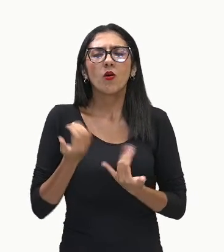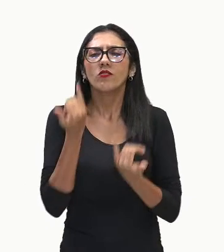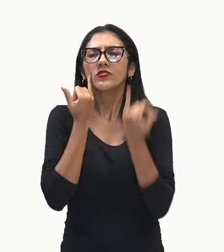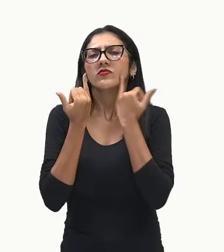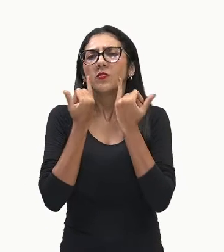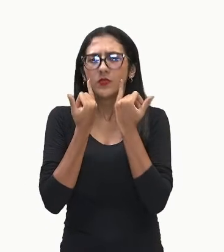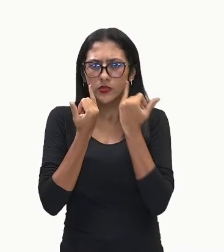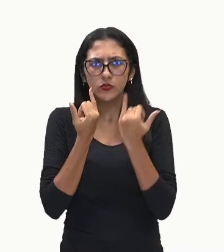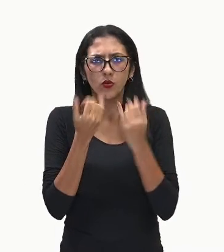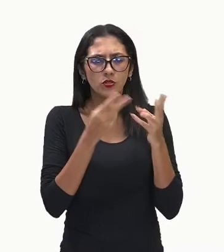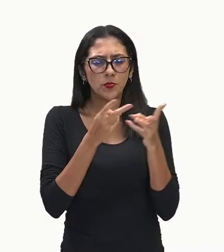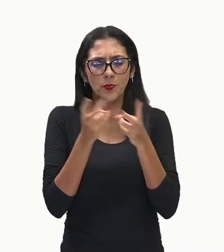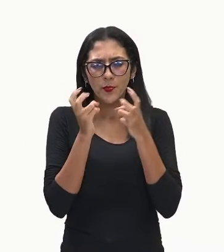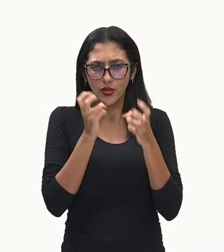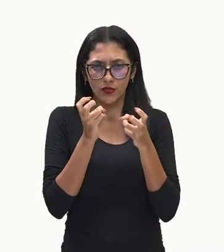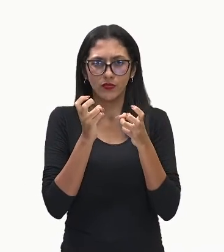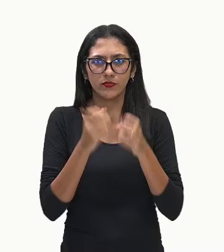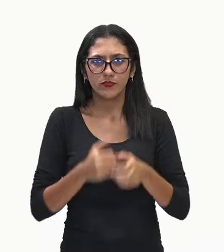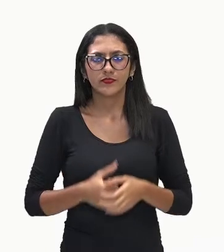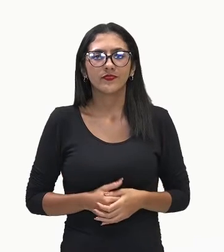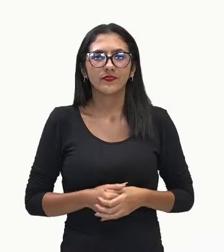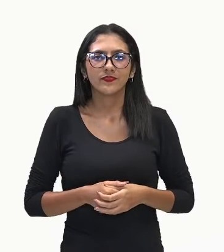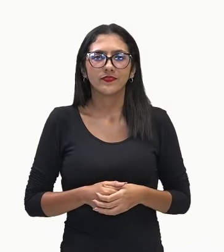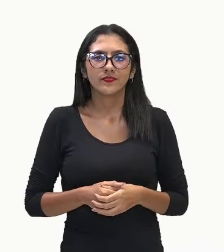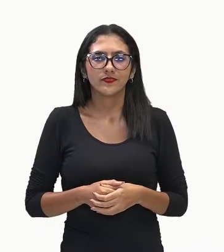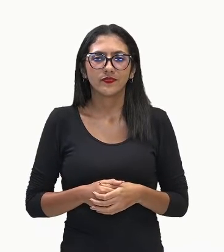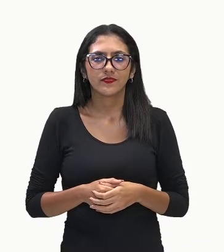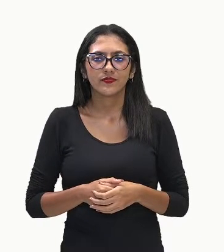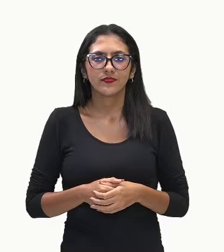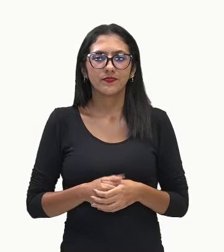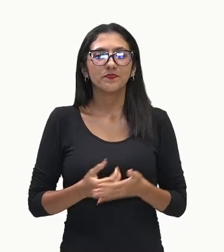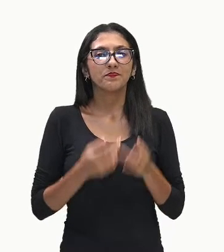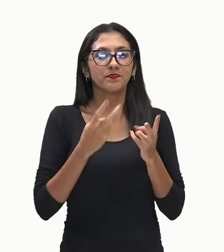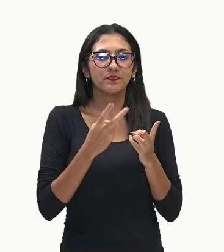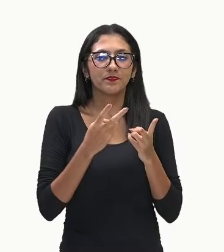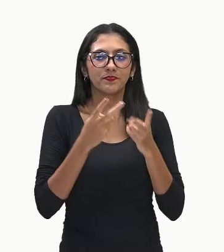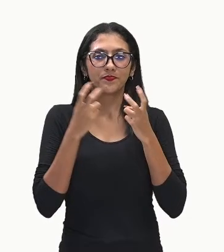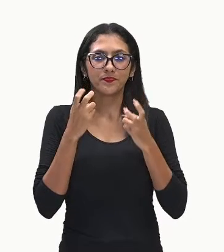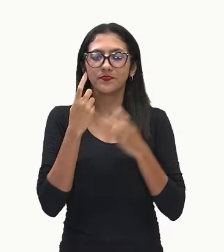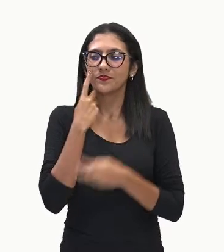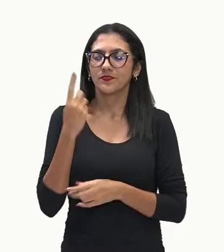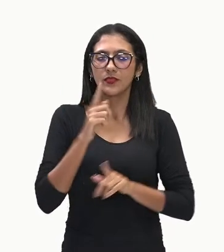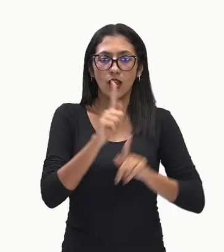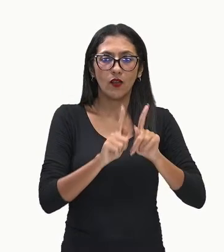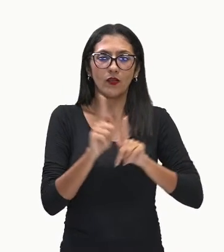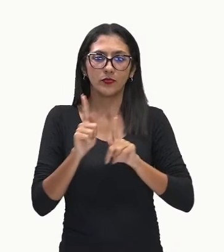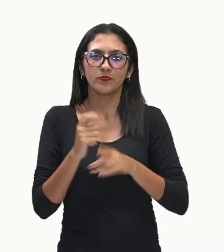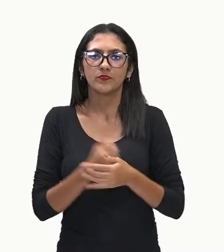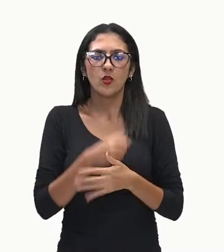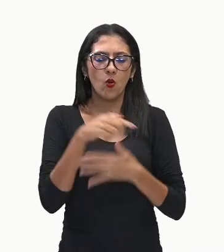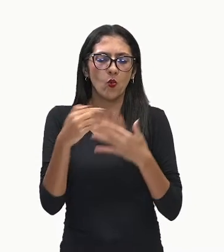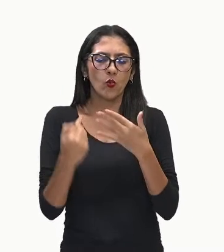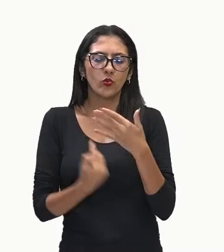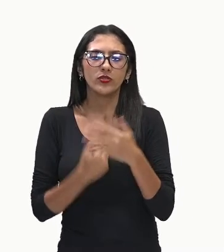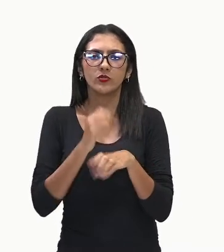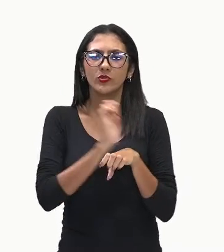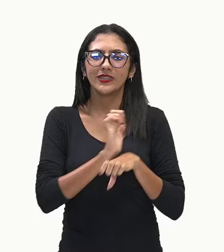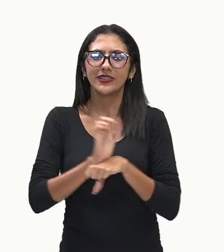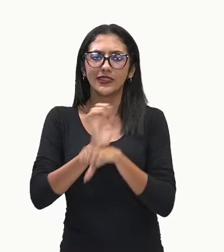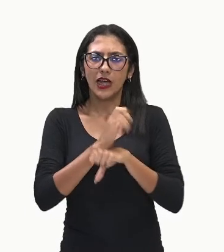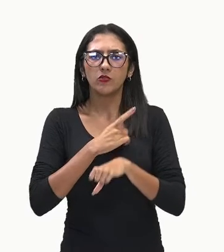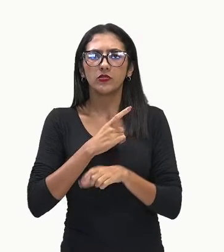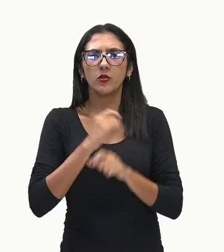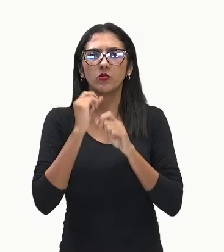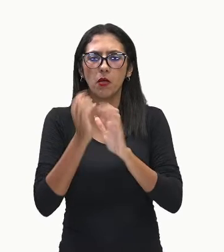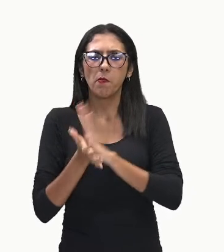essas, Aqui nos mostra aqui os 5 estados com maiores áreas desmatadas